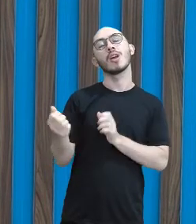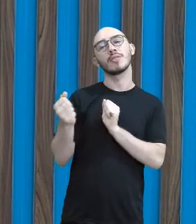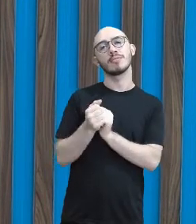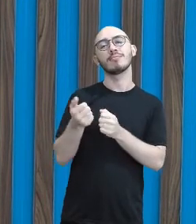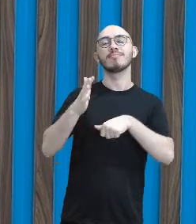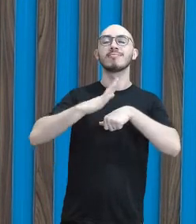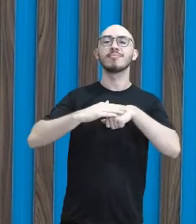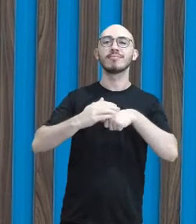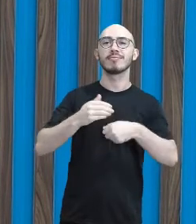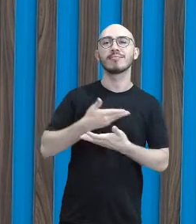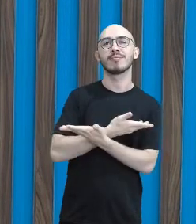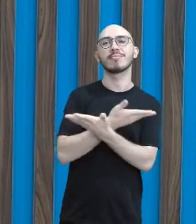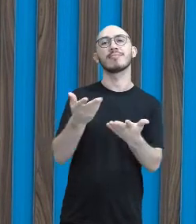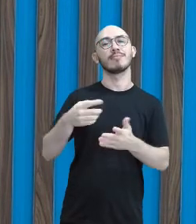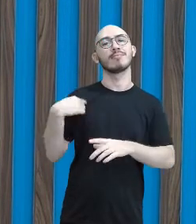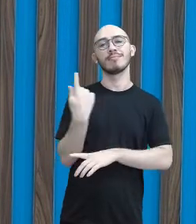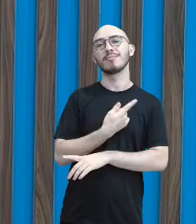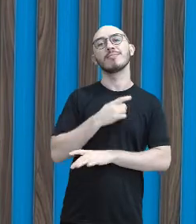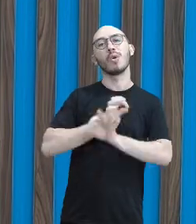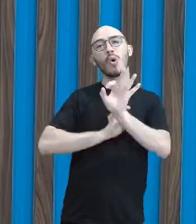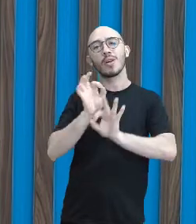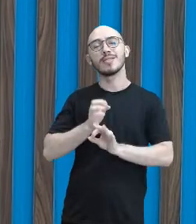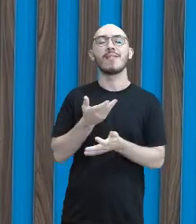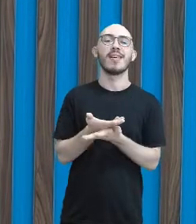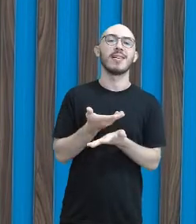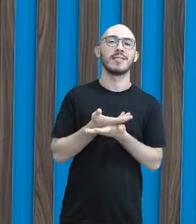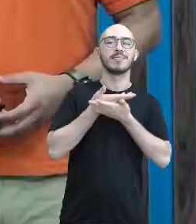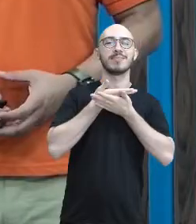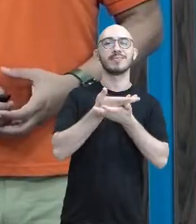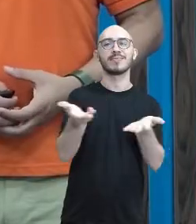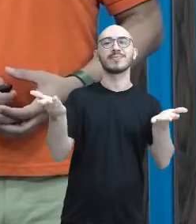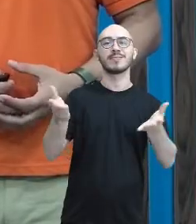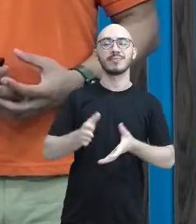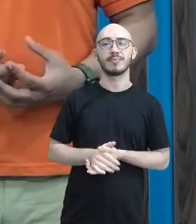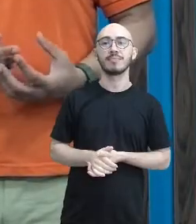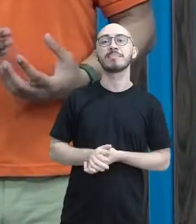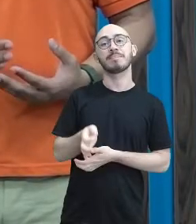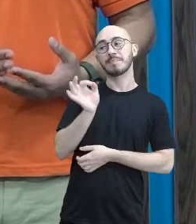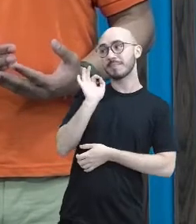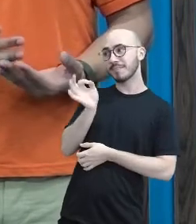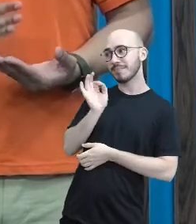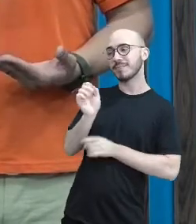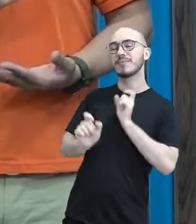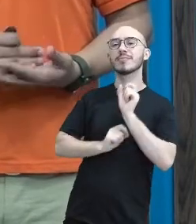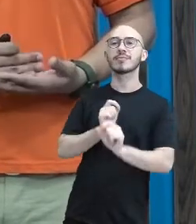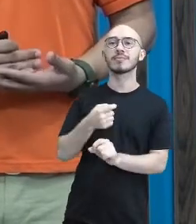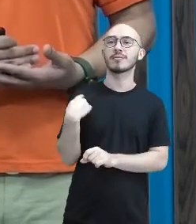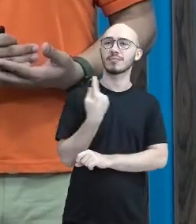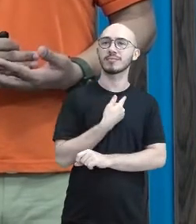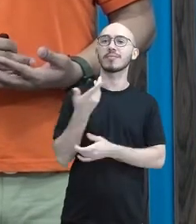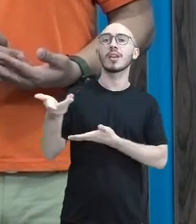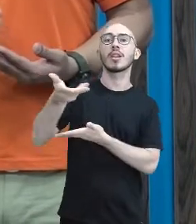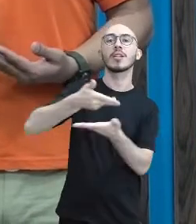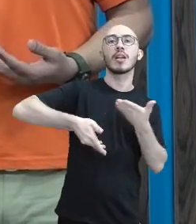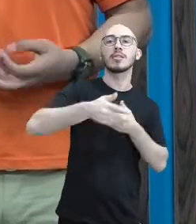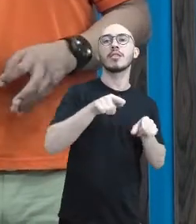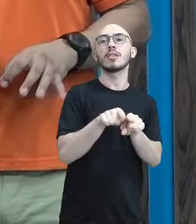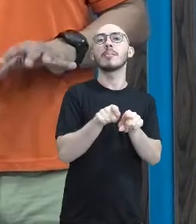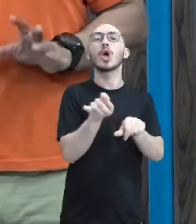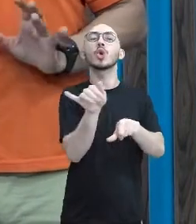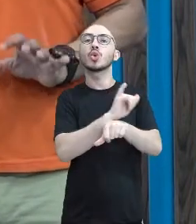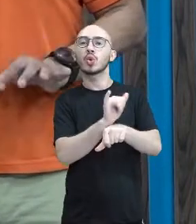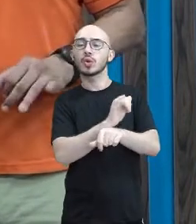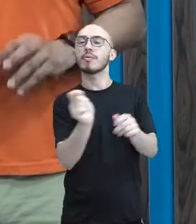carinho e afinco que nós fazemos essa aula para você. Pois é, nossa interação está garantida pelo YouTube também, tá? Você pode